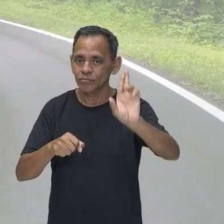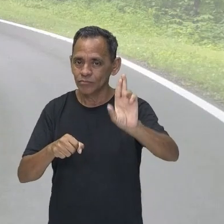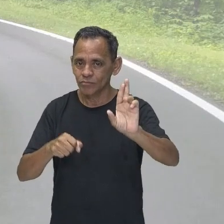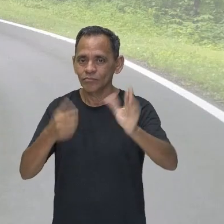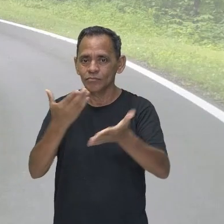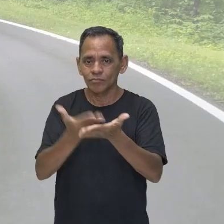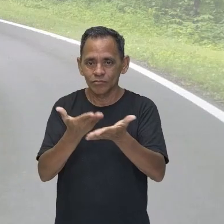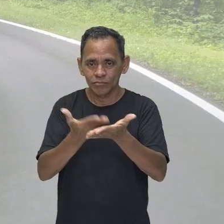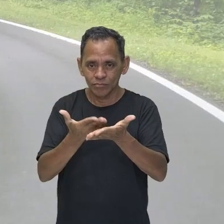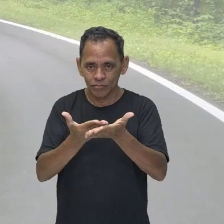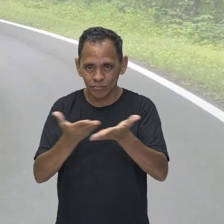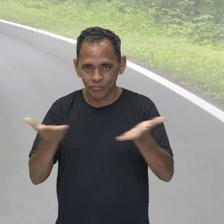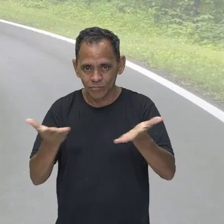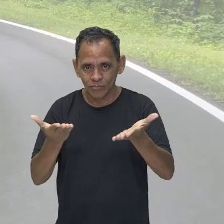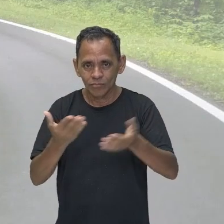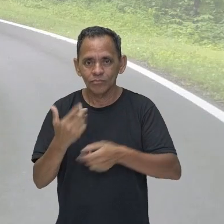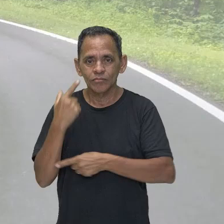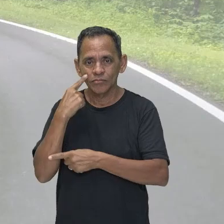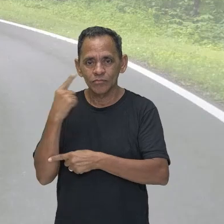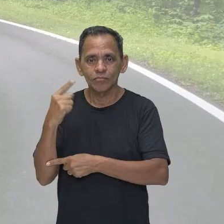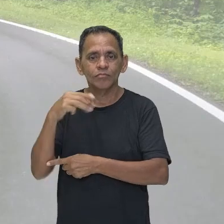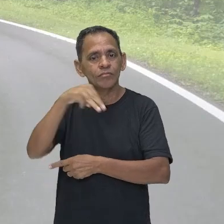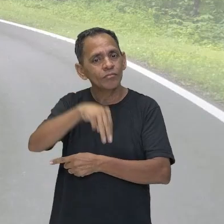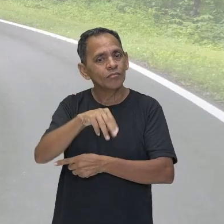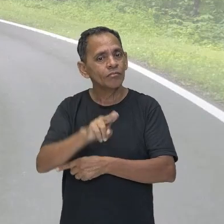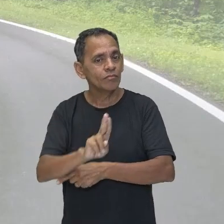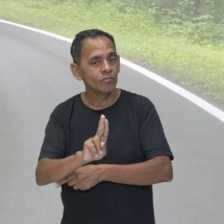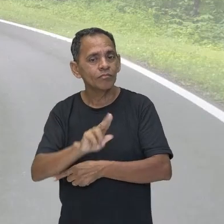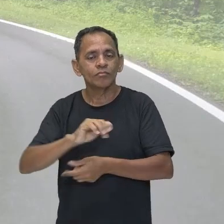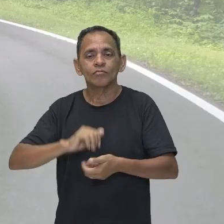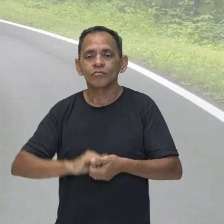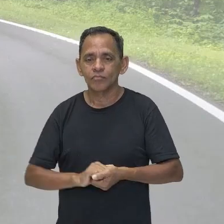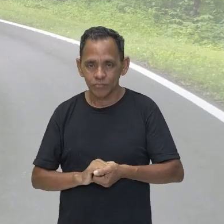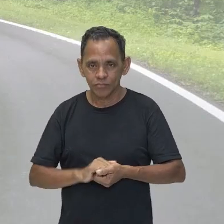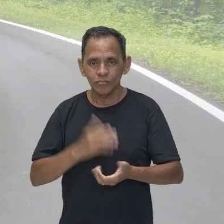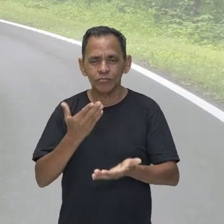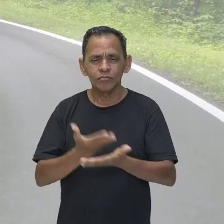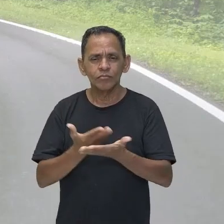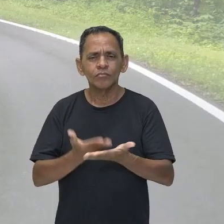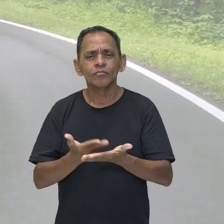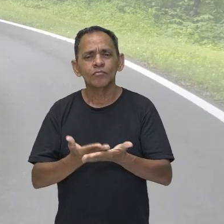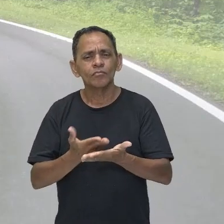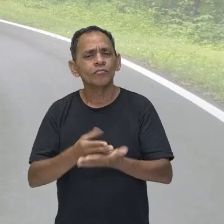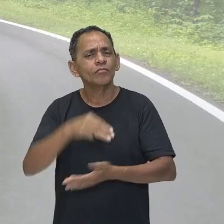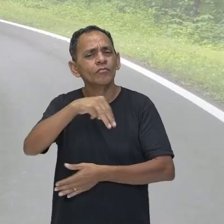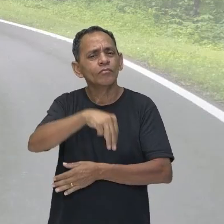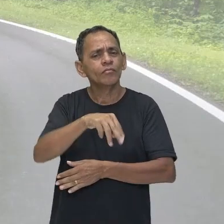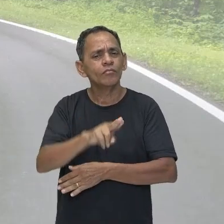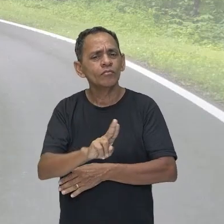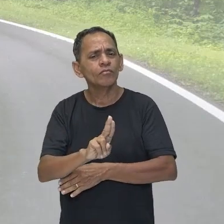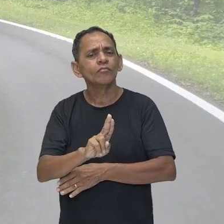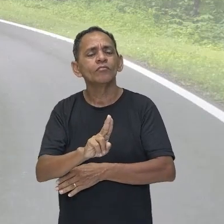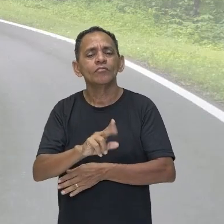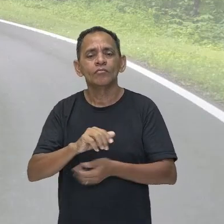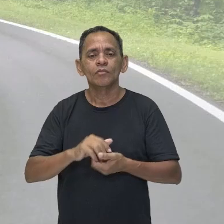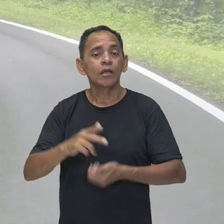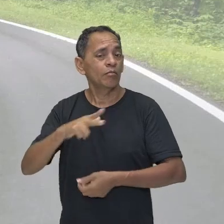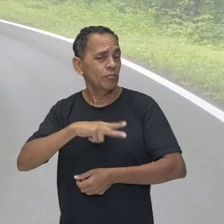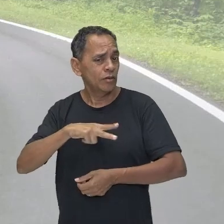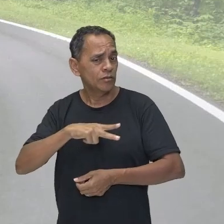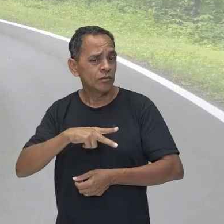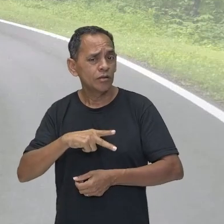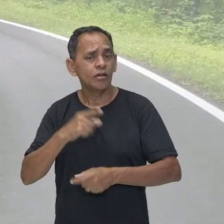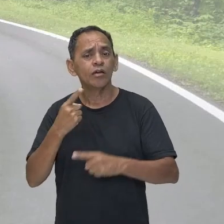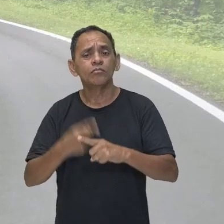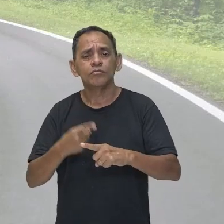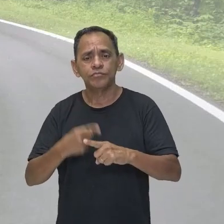estudo do movimento. Eu já digo a vocês que o estudo do movimento uniforme, ele é um estudo muito peculiar, porque ele